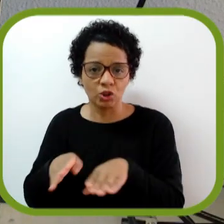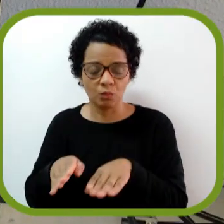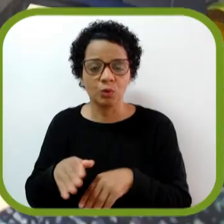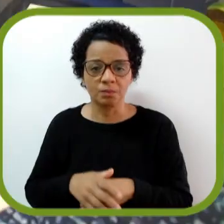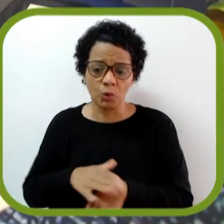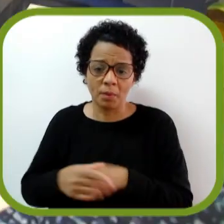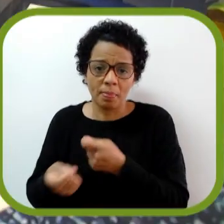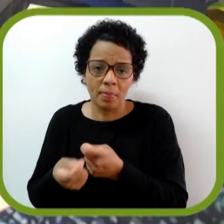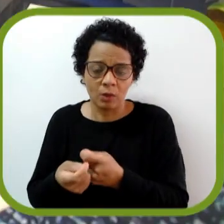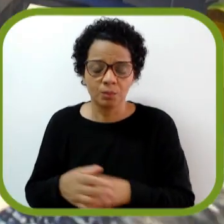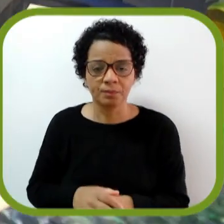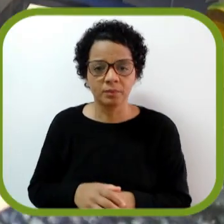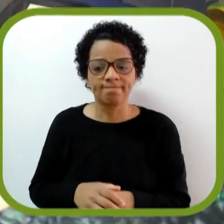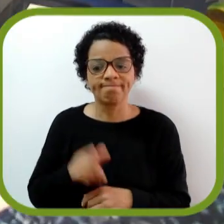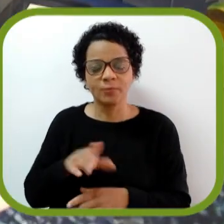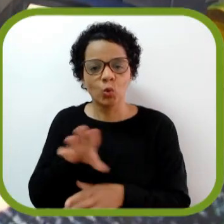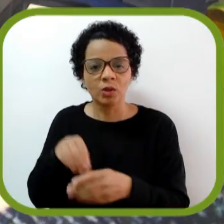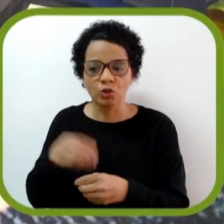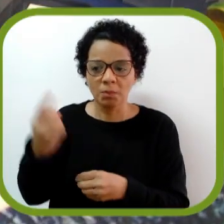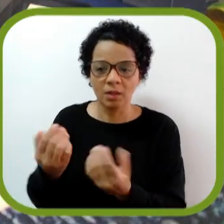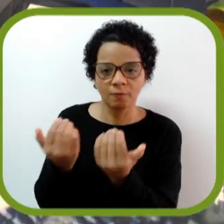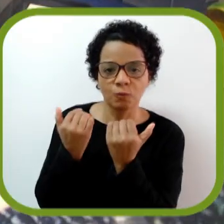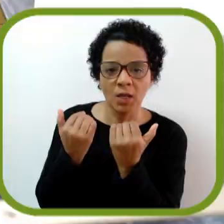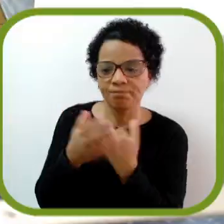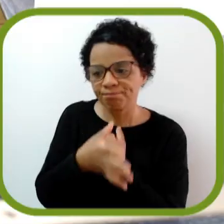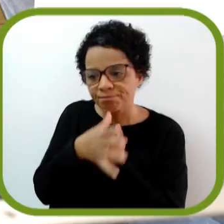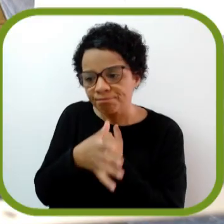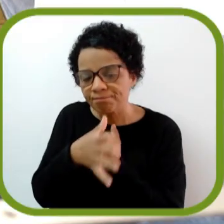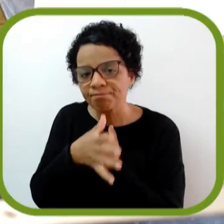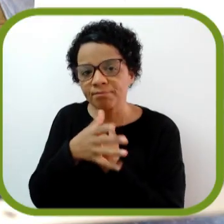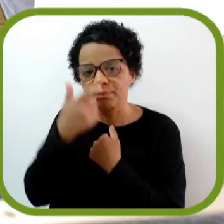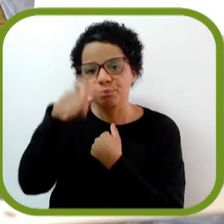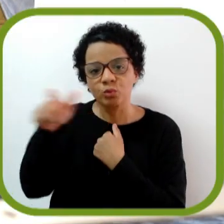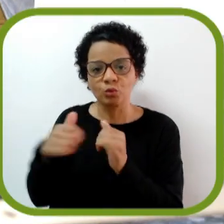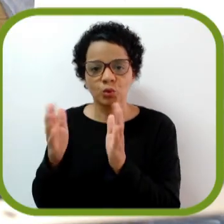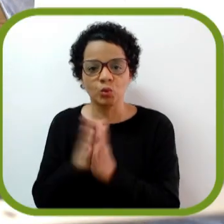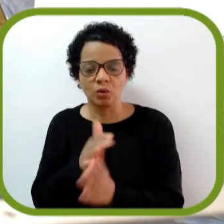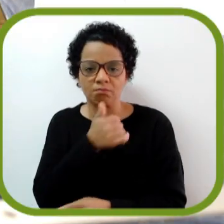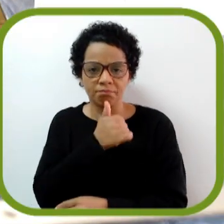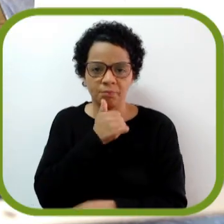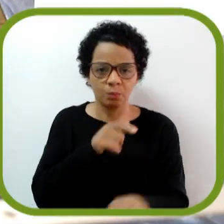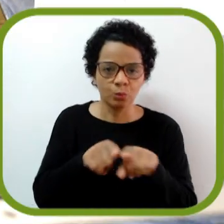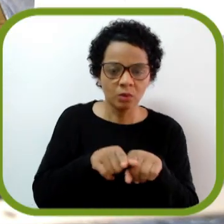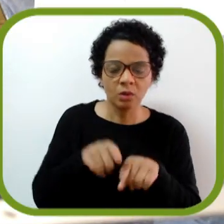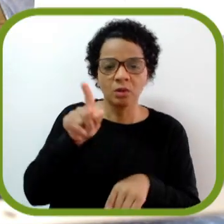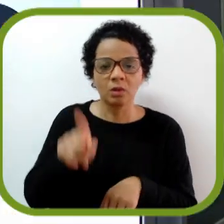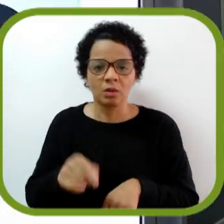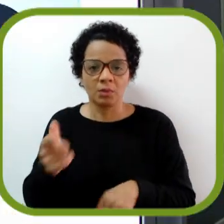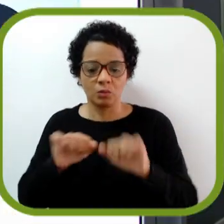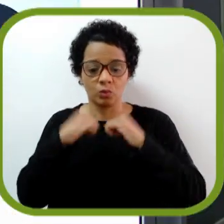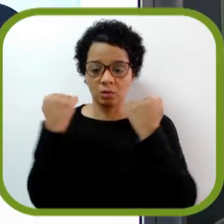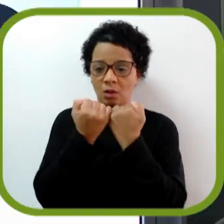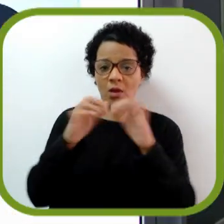portanto, este contexto deve informar, digamos assim, todos os decisores políticos, toda